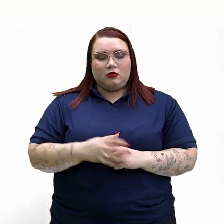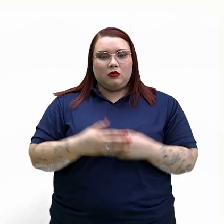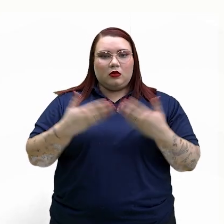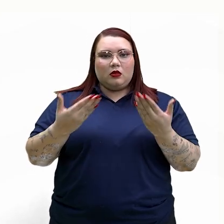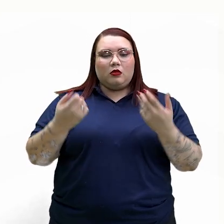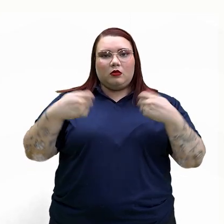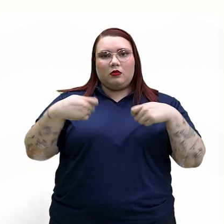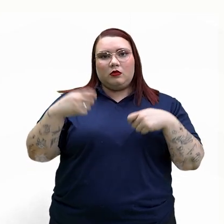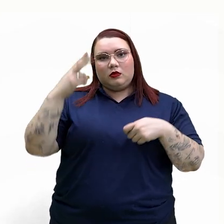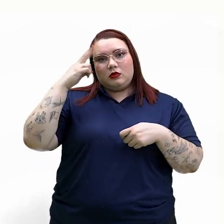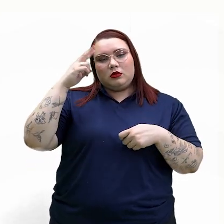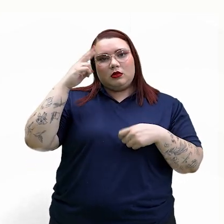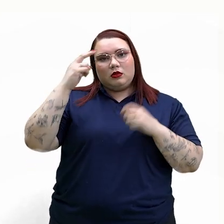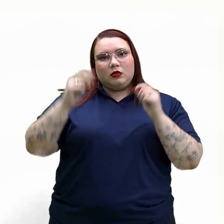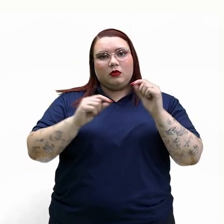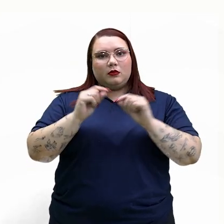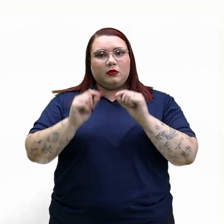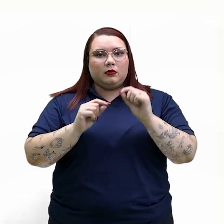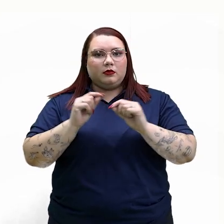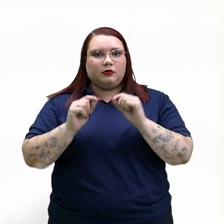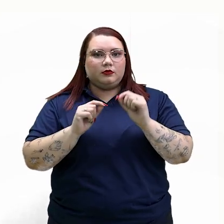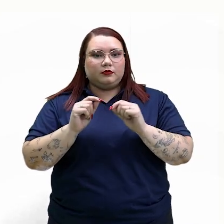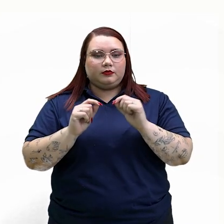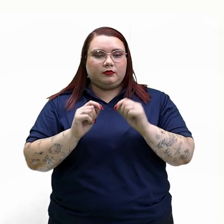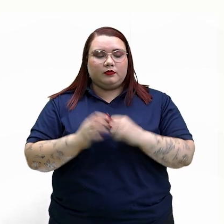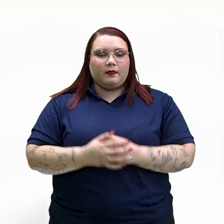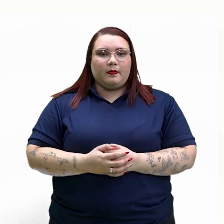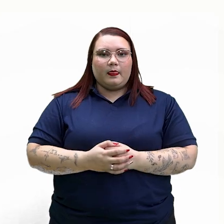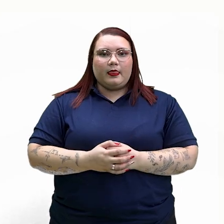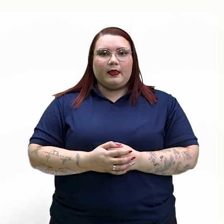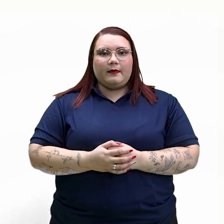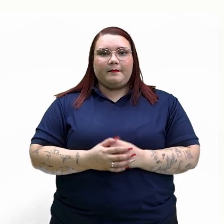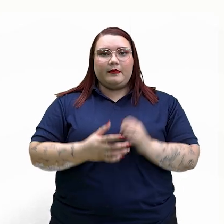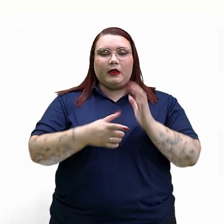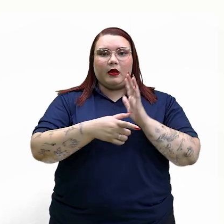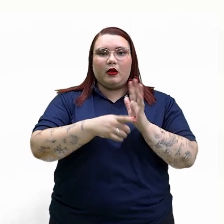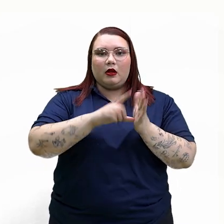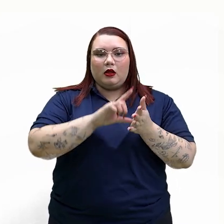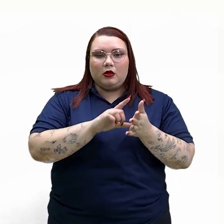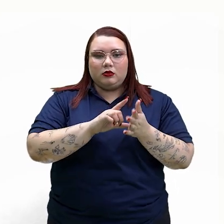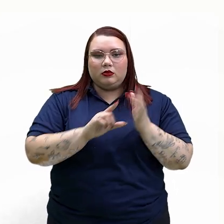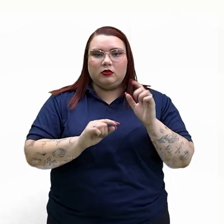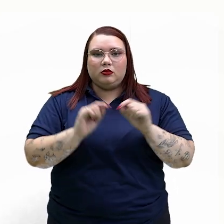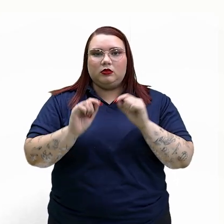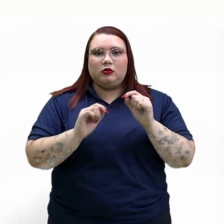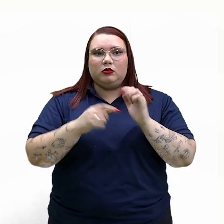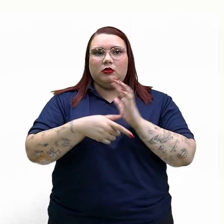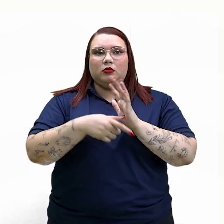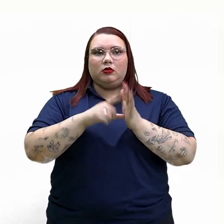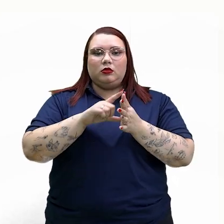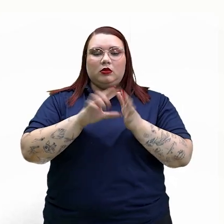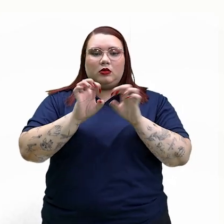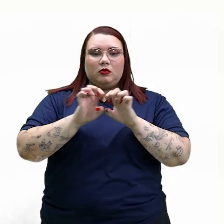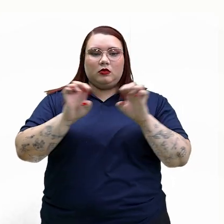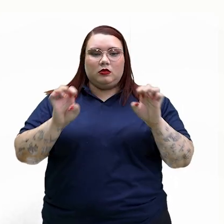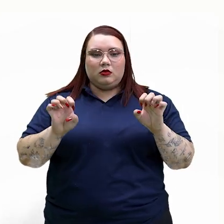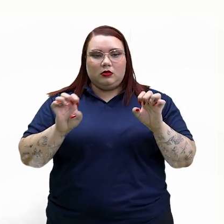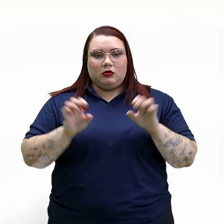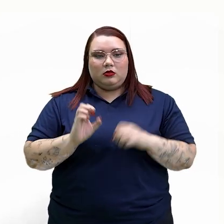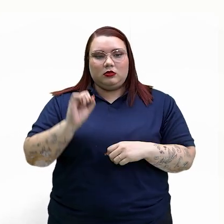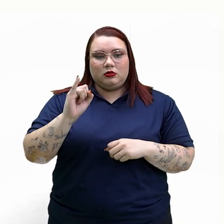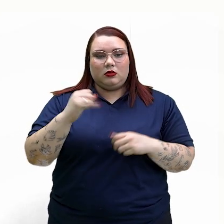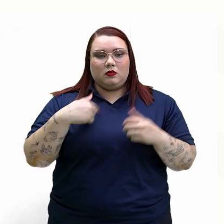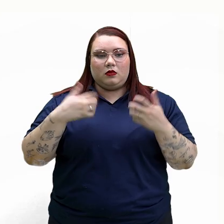tenho que lembrar a ideia do item anterior. O que o item anterior falou? Quando eu